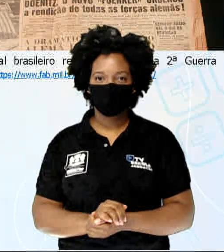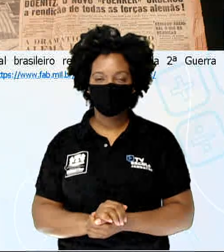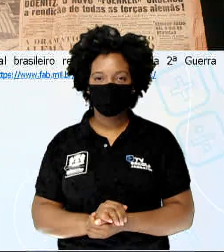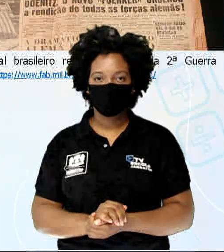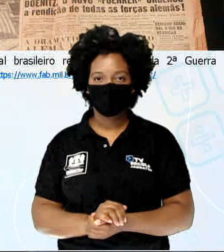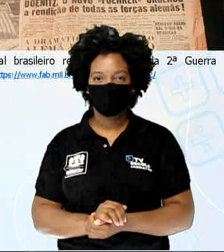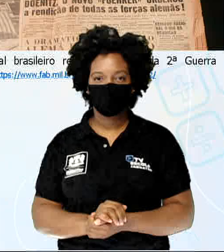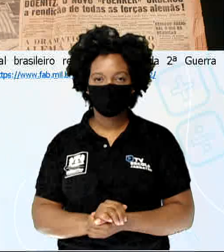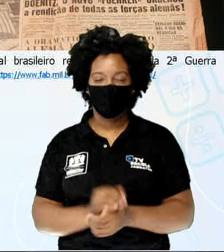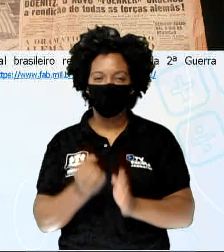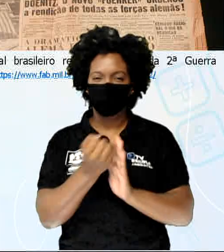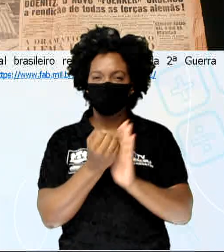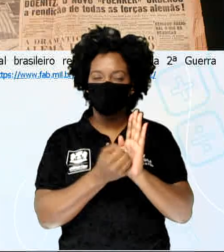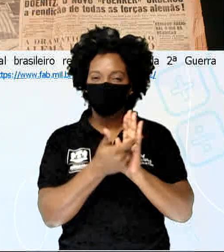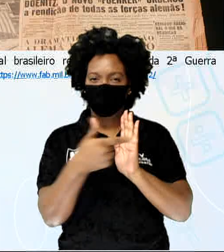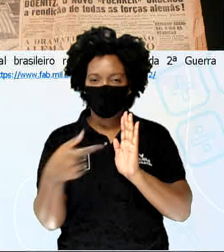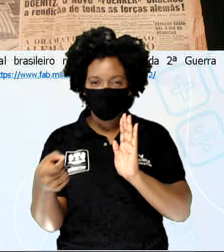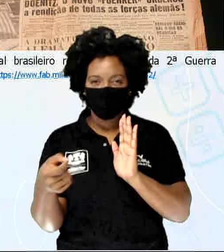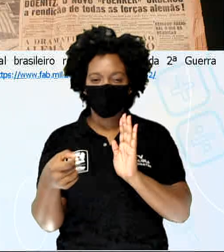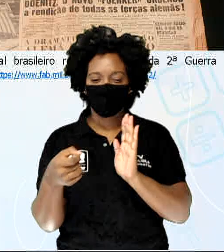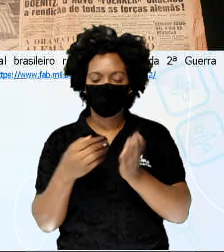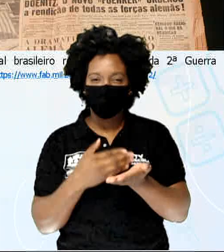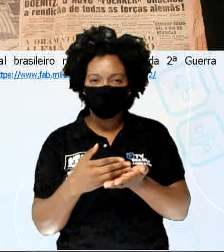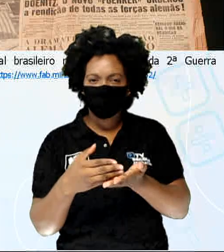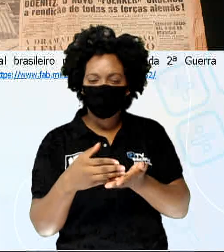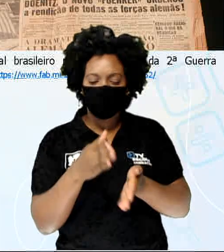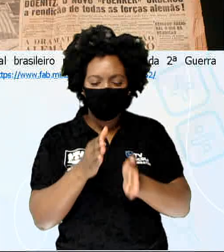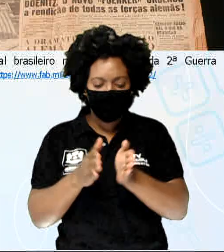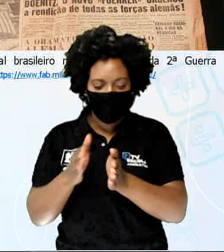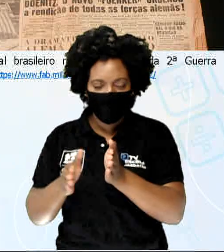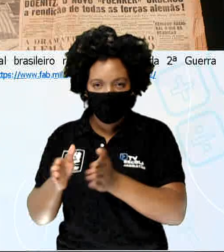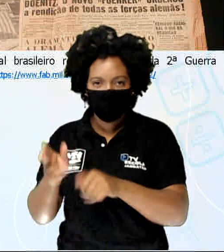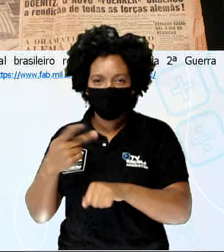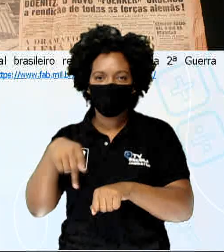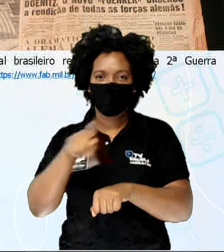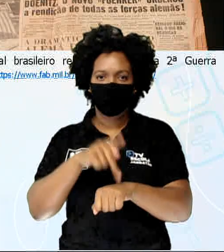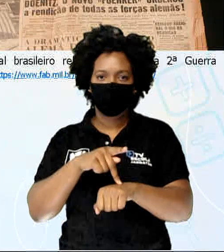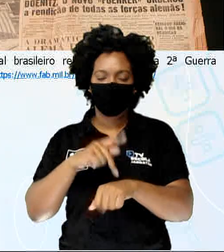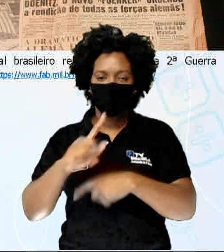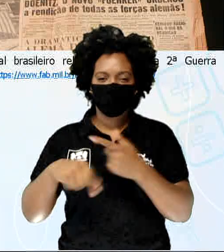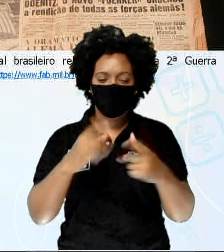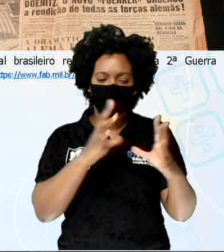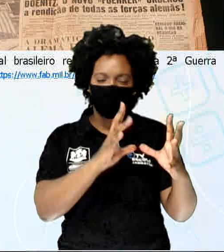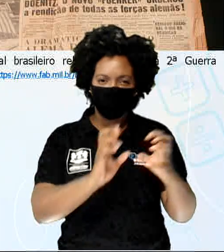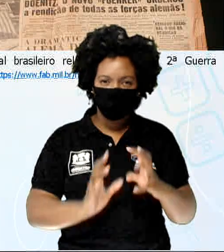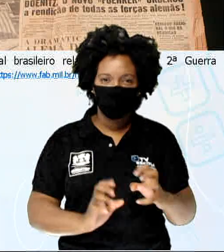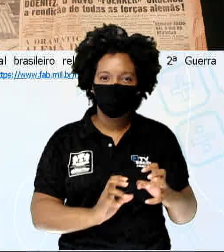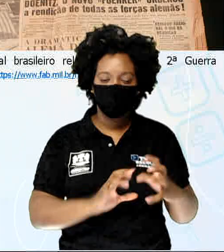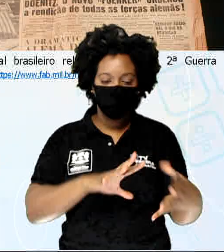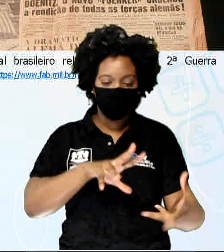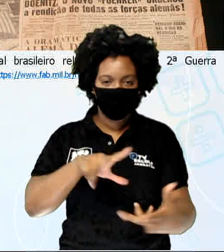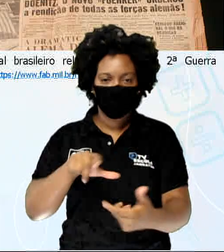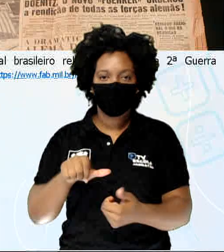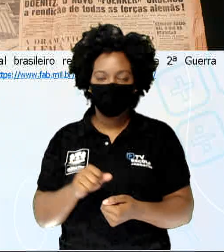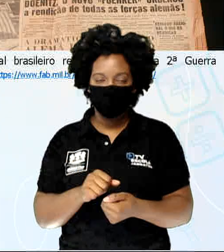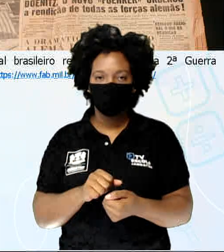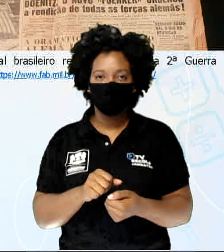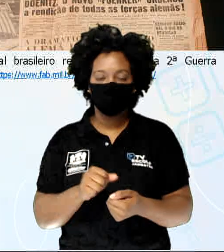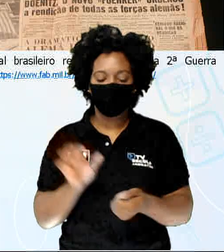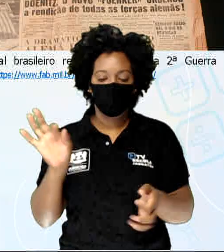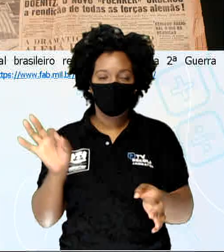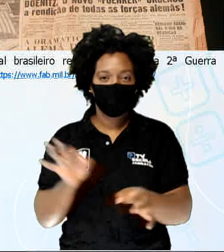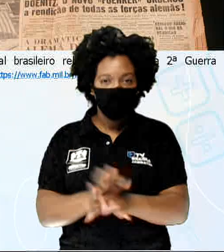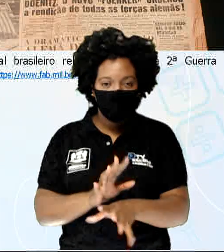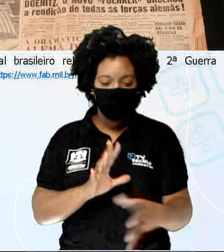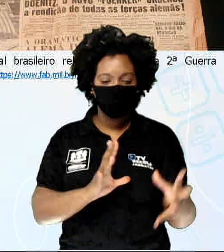o século XX e as primeiras classificações econômicas dos países após a Segunda Guerra Mundial. Com o fim da Segunda